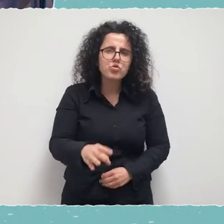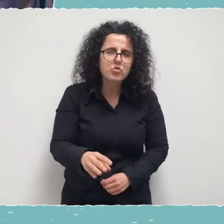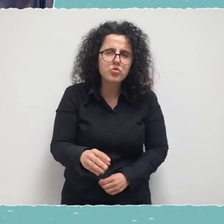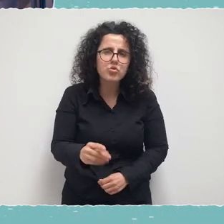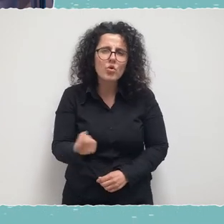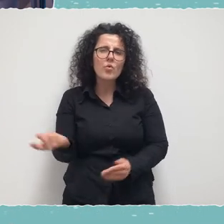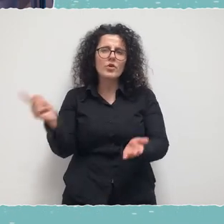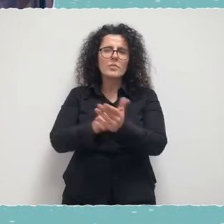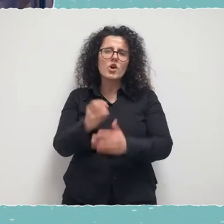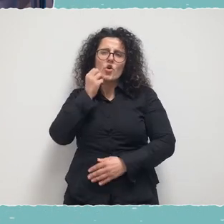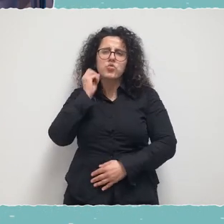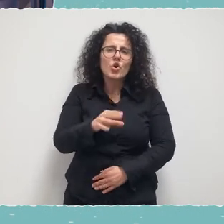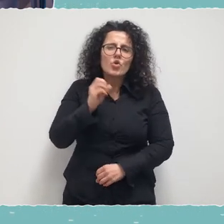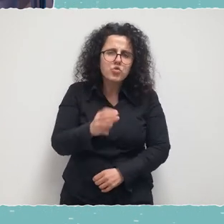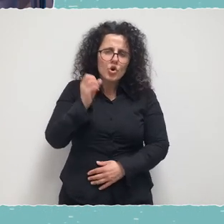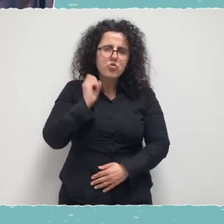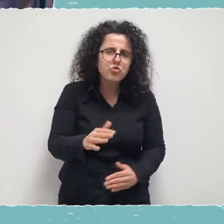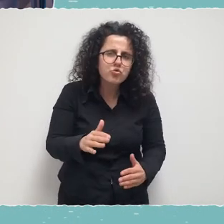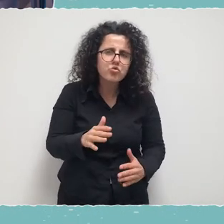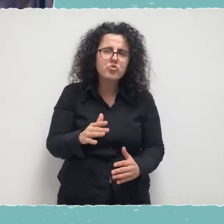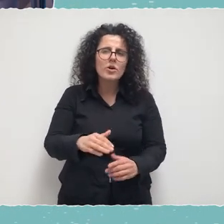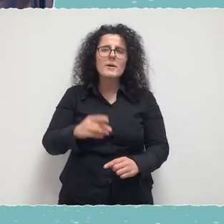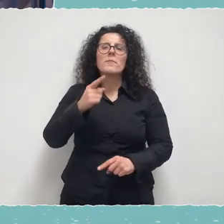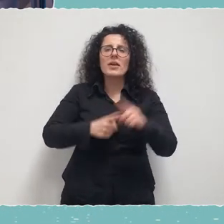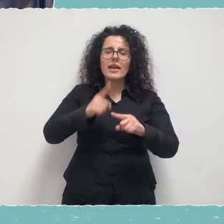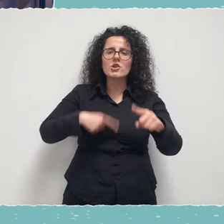máis. Un poquinho máis.